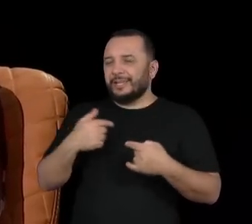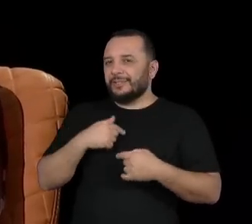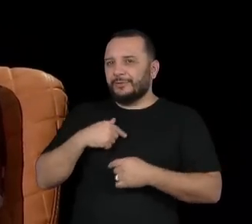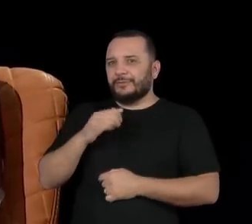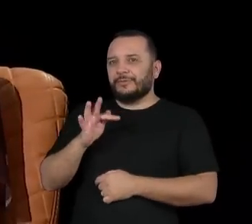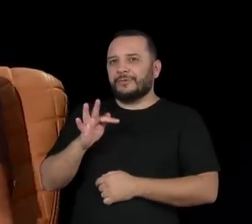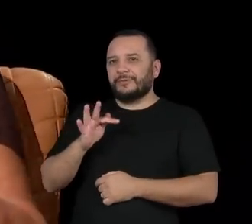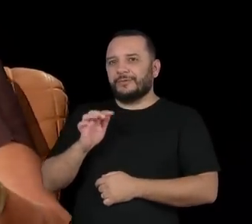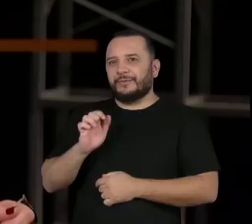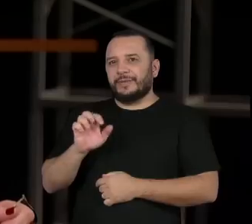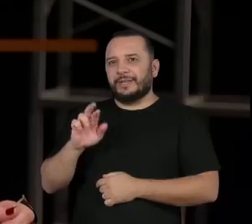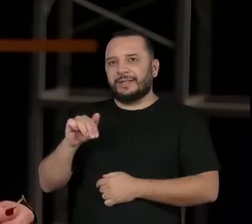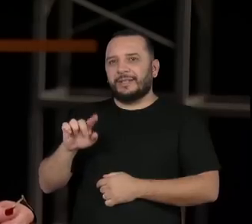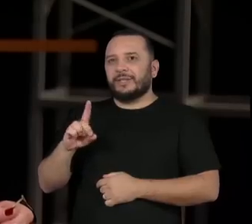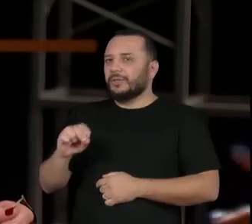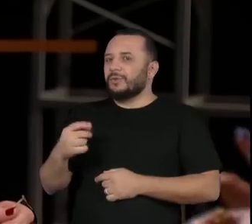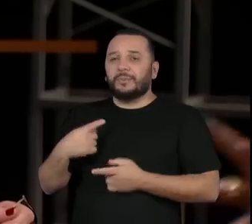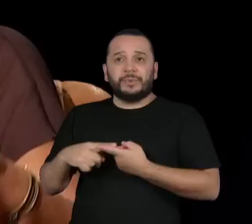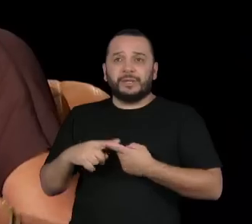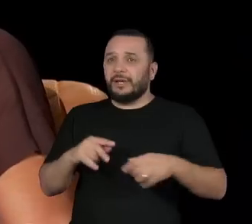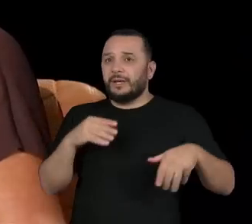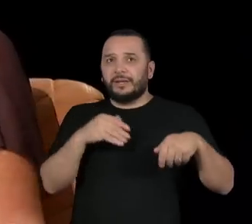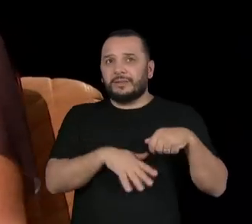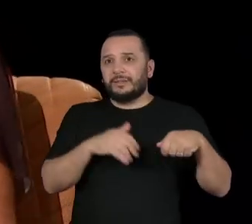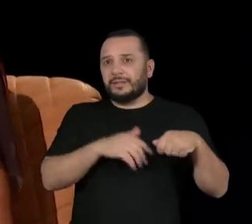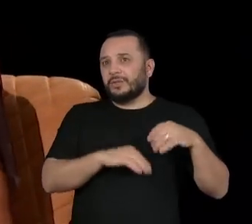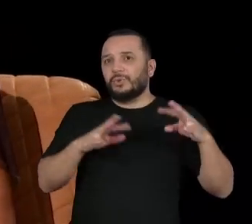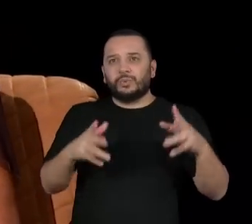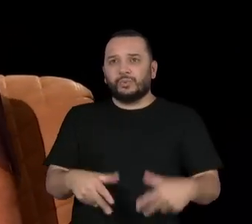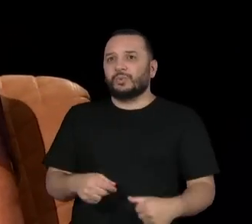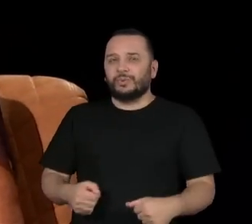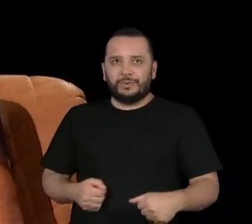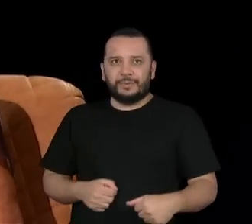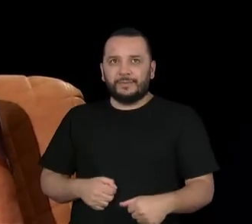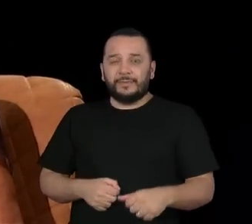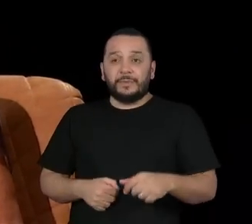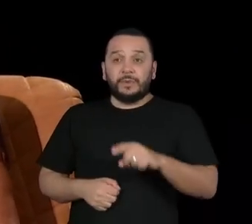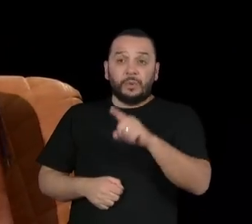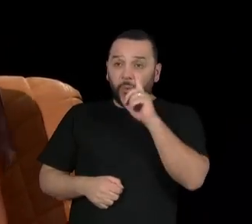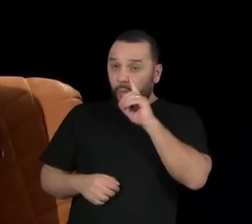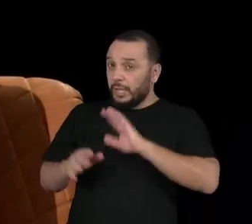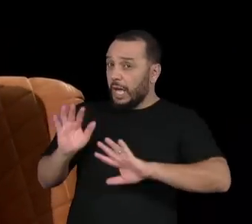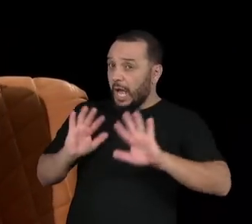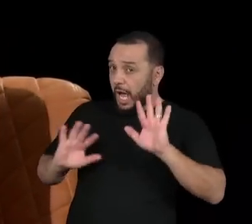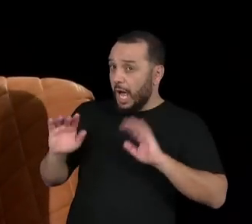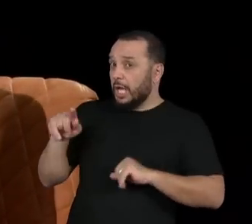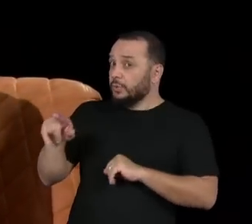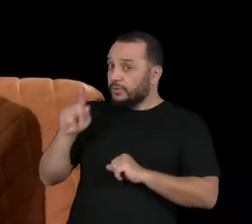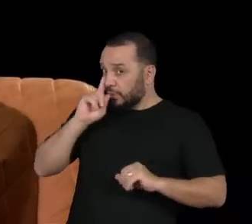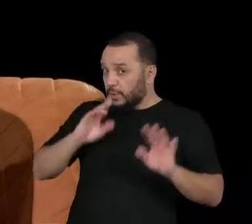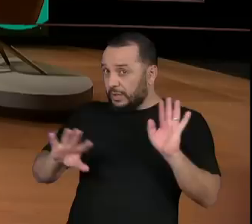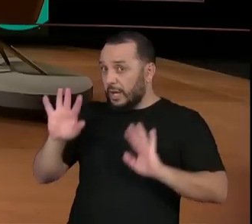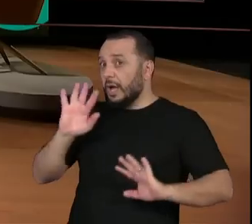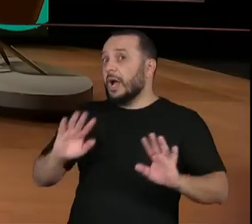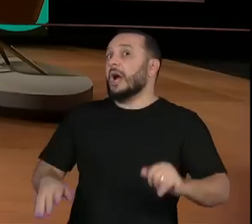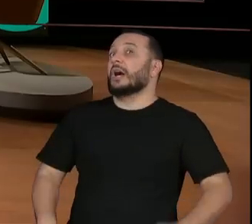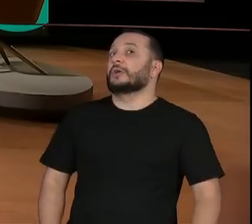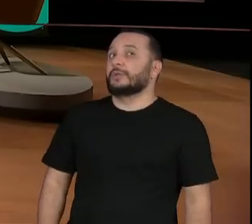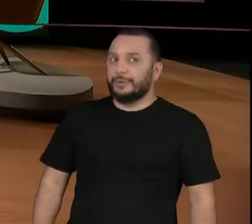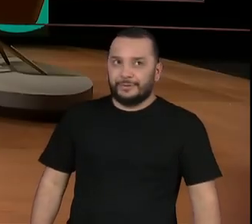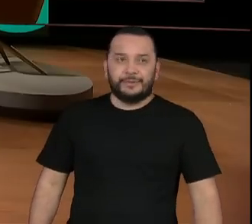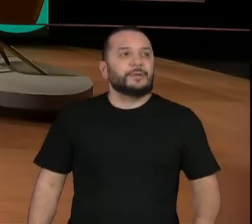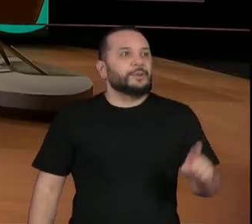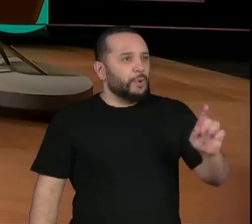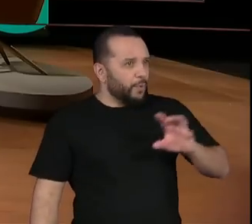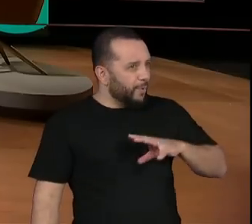lembra? Porque eu carregava tudo. Aí todo mundo, para mim, cuidado. Cuidado. Que